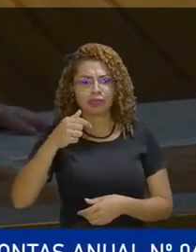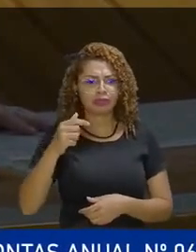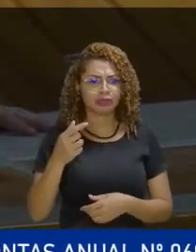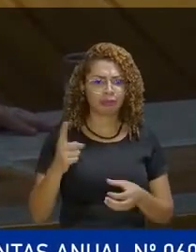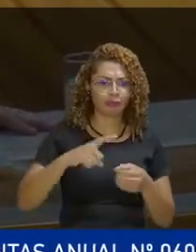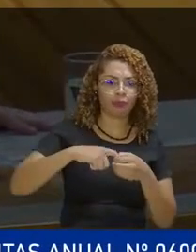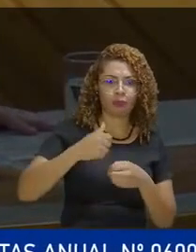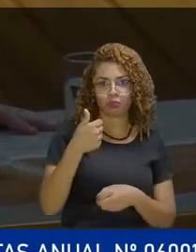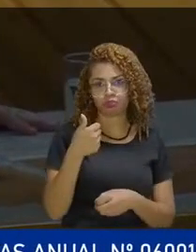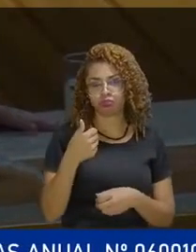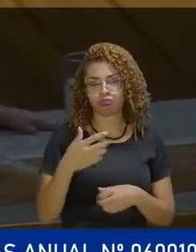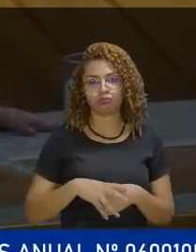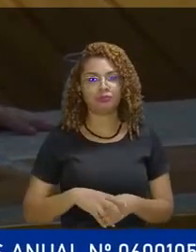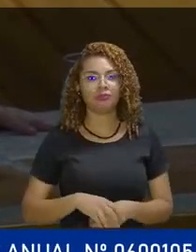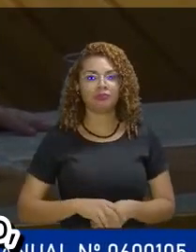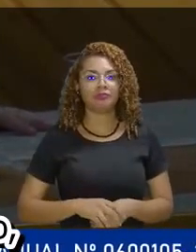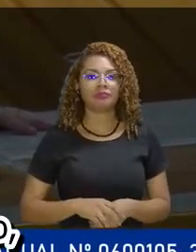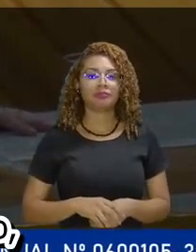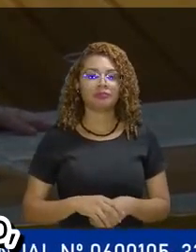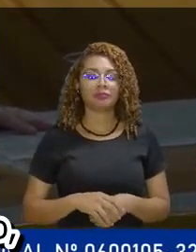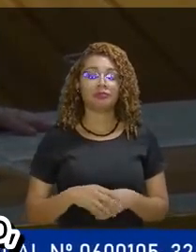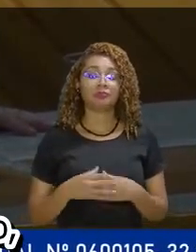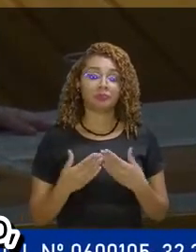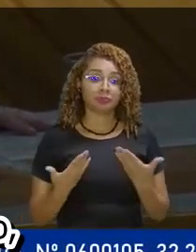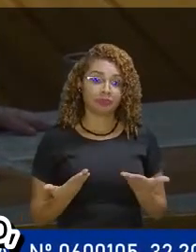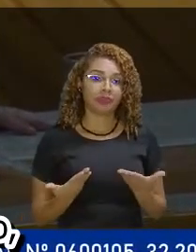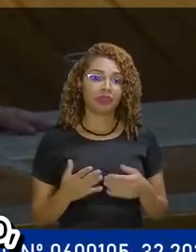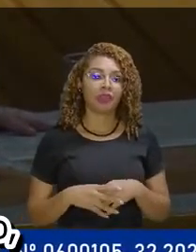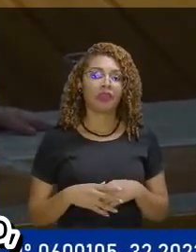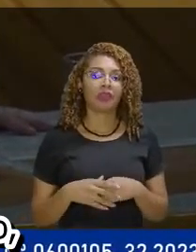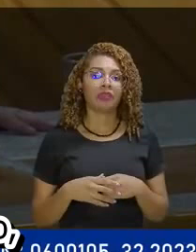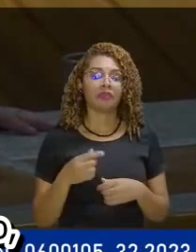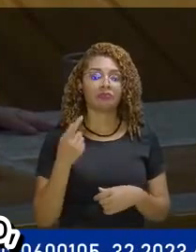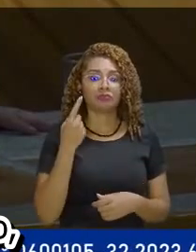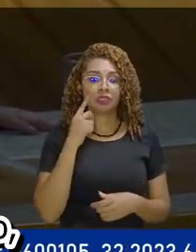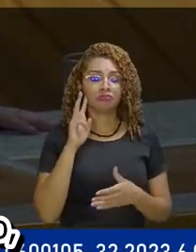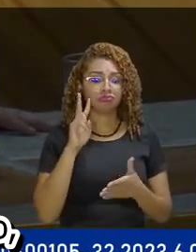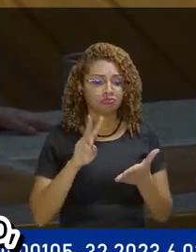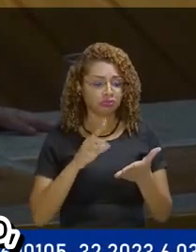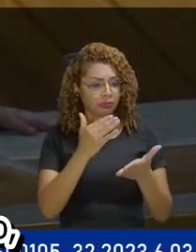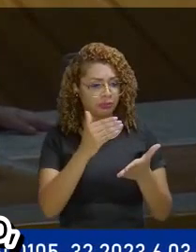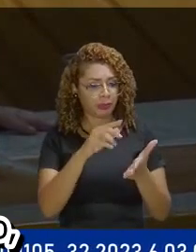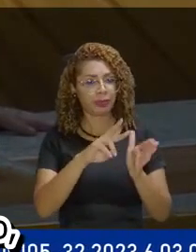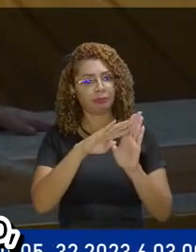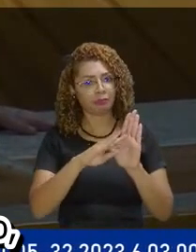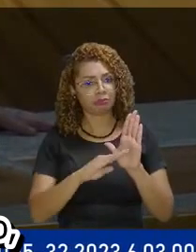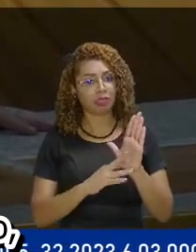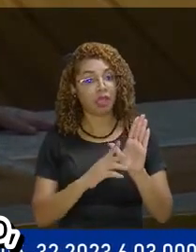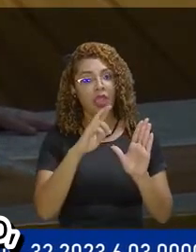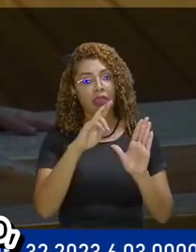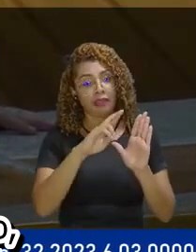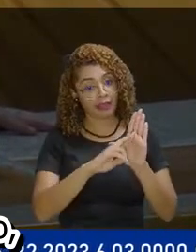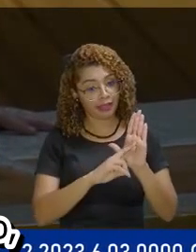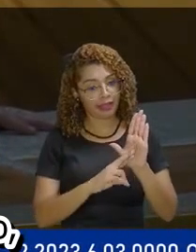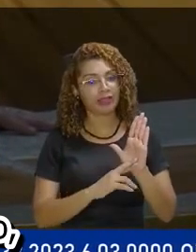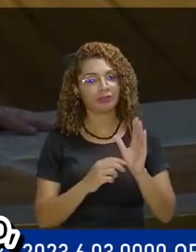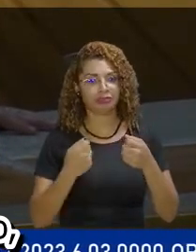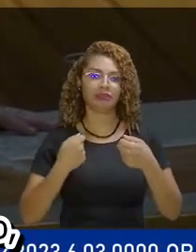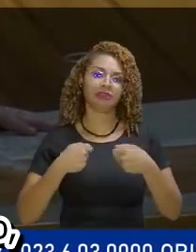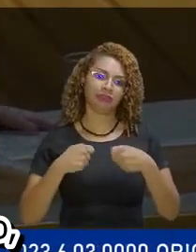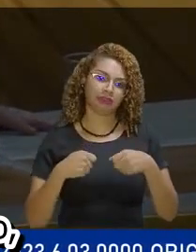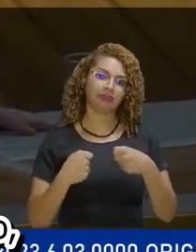o 1 e por aí vai. E foi com base nisso, nesse não sequenciamento, que o NACEP entendeu